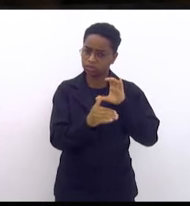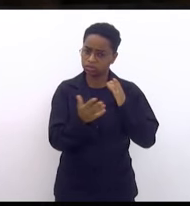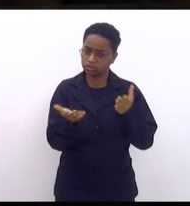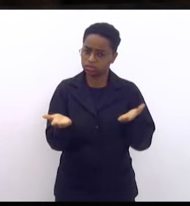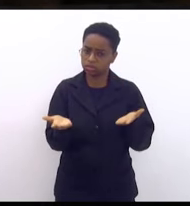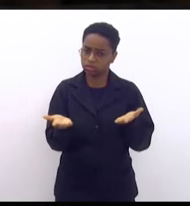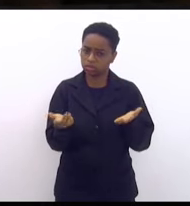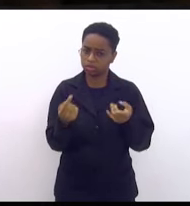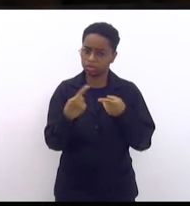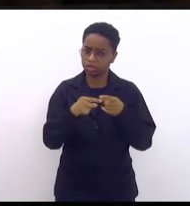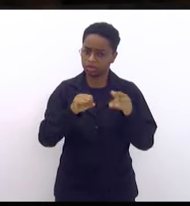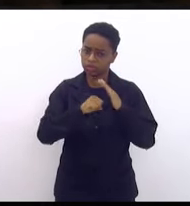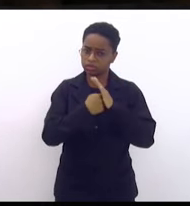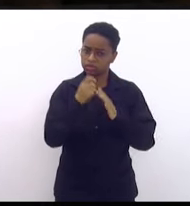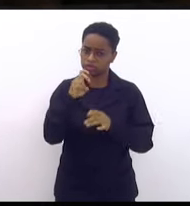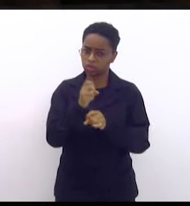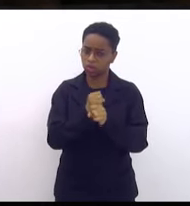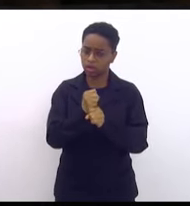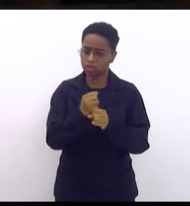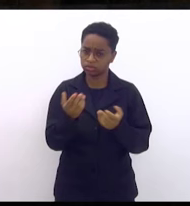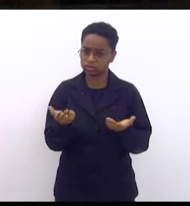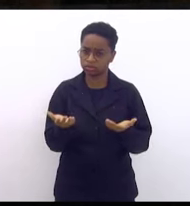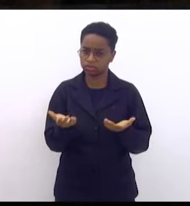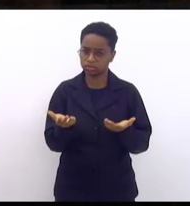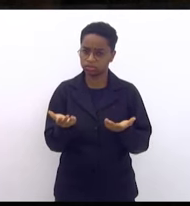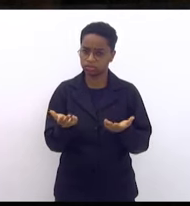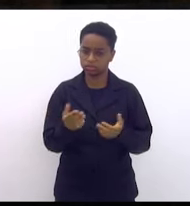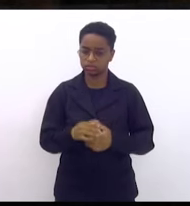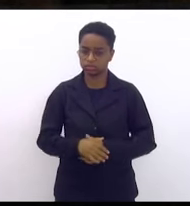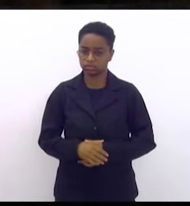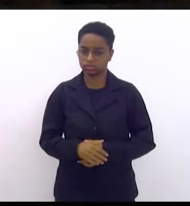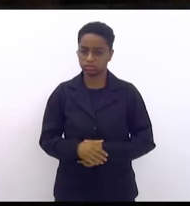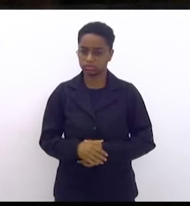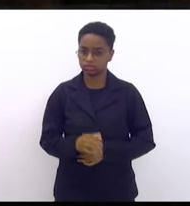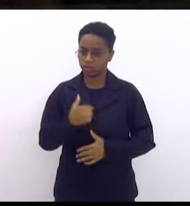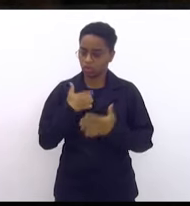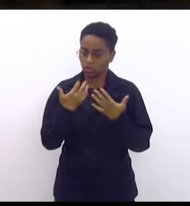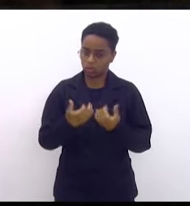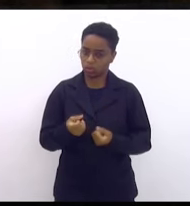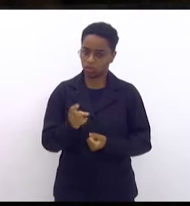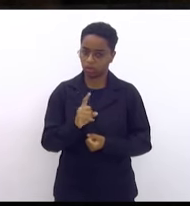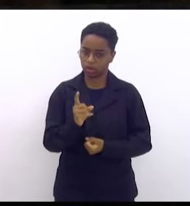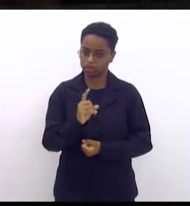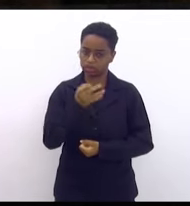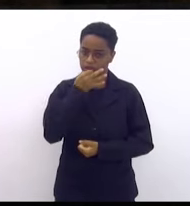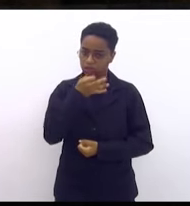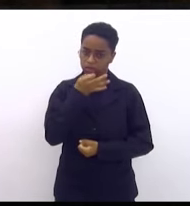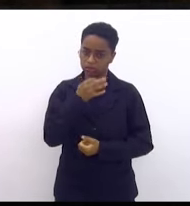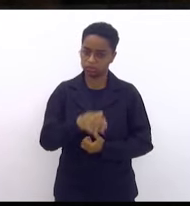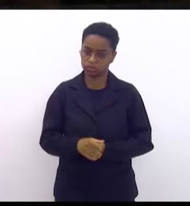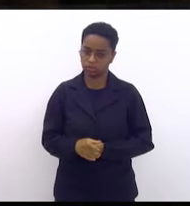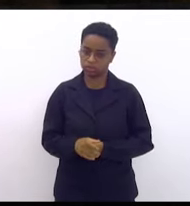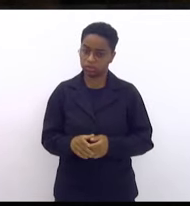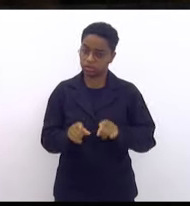que está desativado há 5 anos? Não me convence nem a